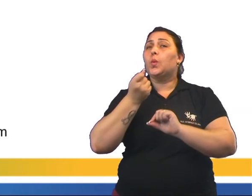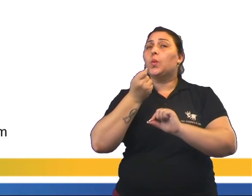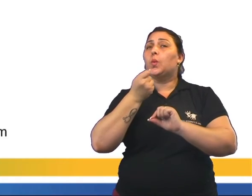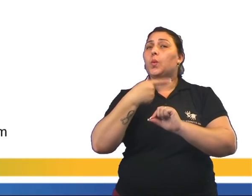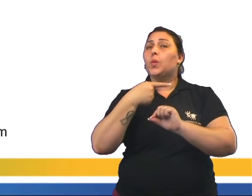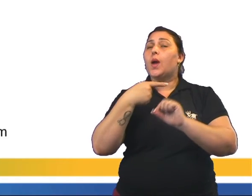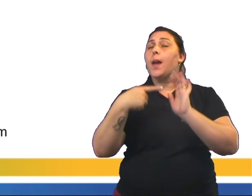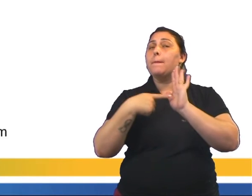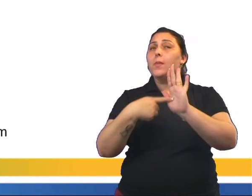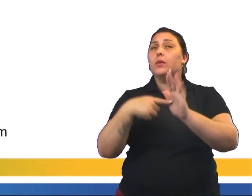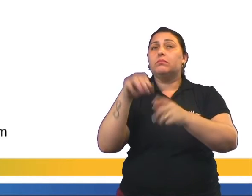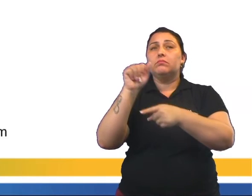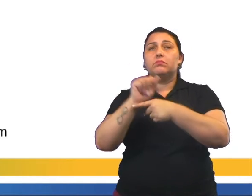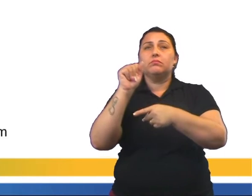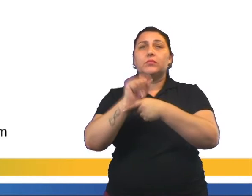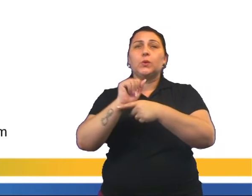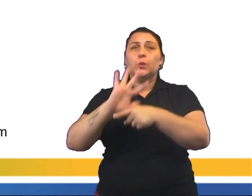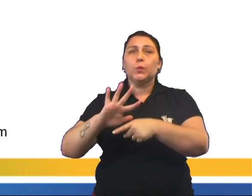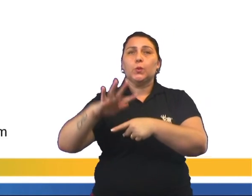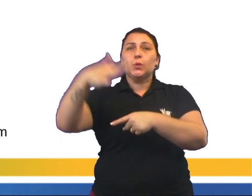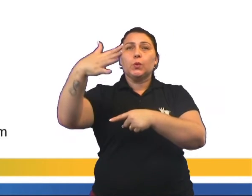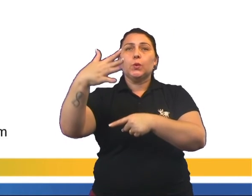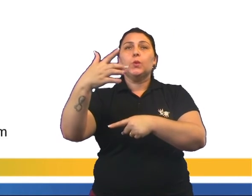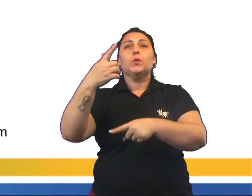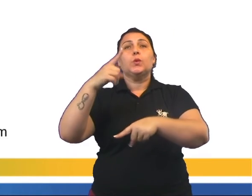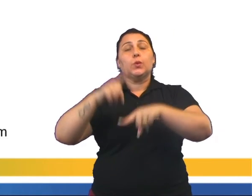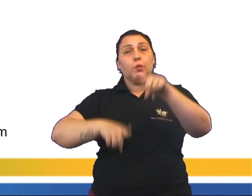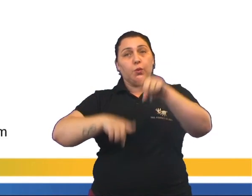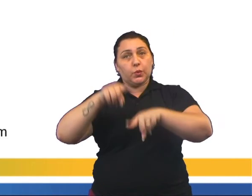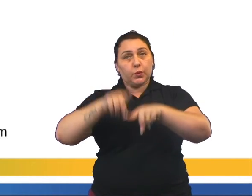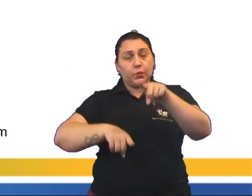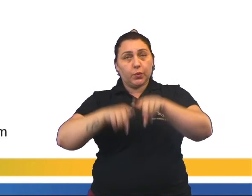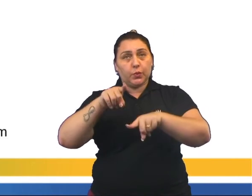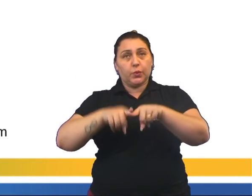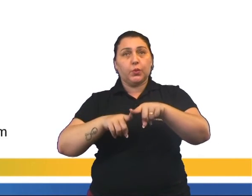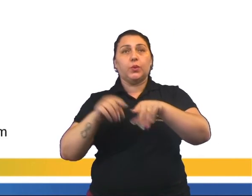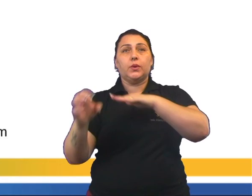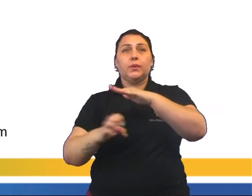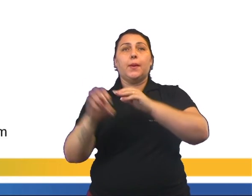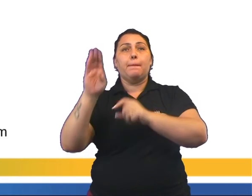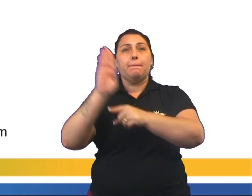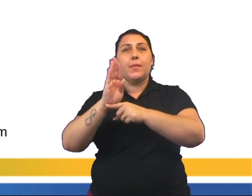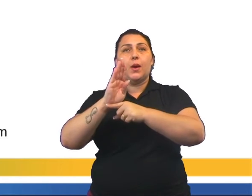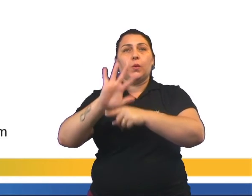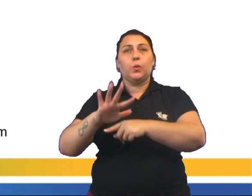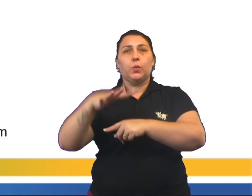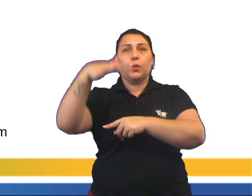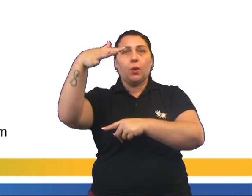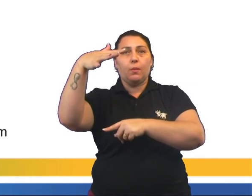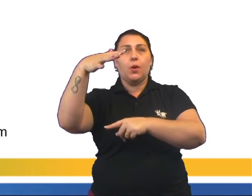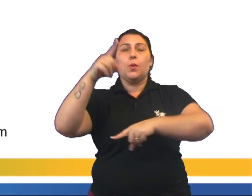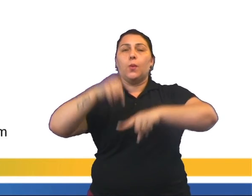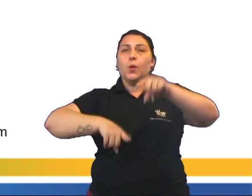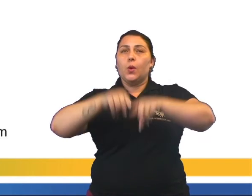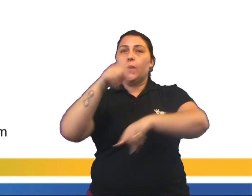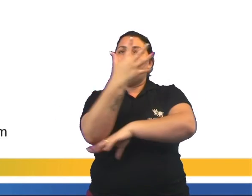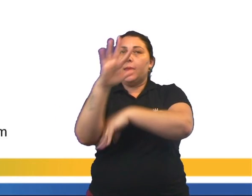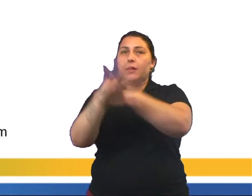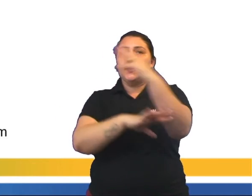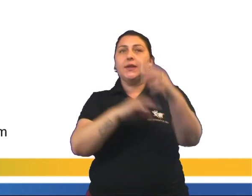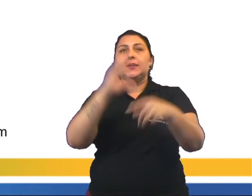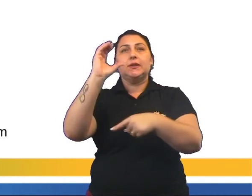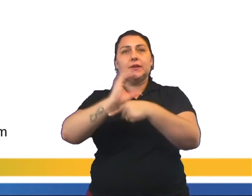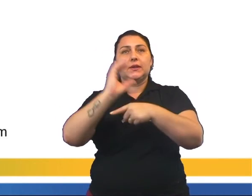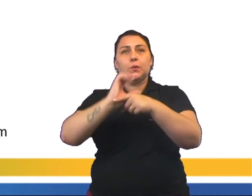está querendo mostrar. Letra A, elevado o preço das mercadorias no comércio. B, aumento da demanda por produtos